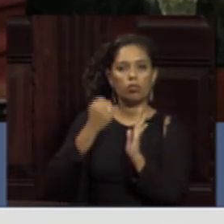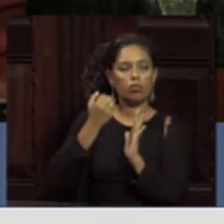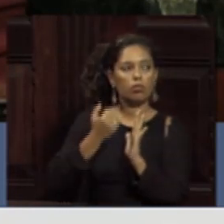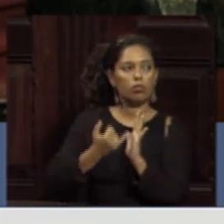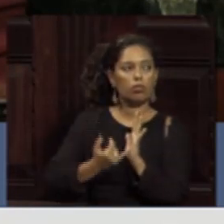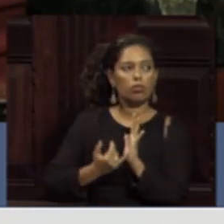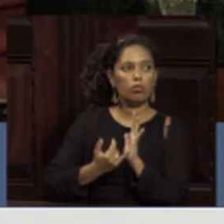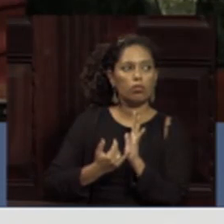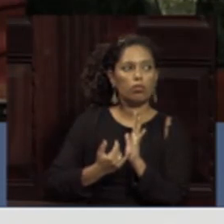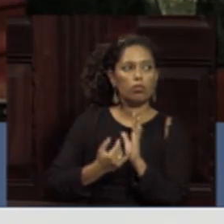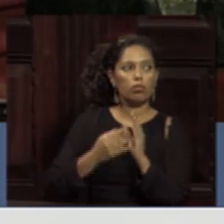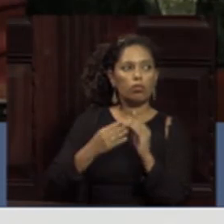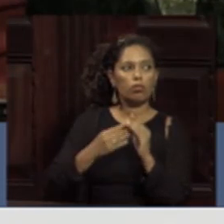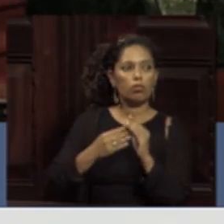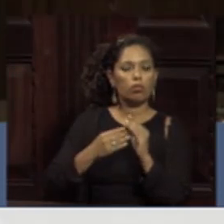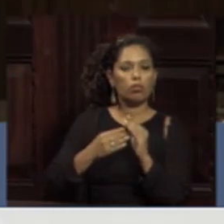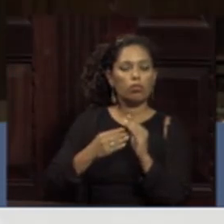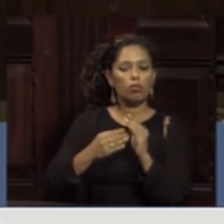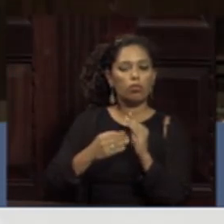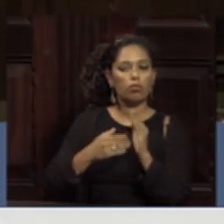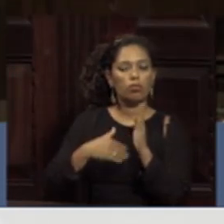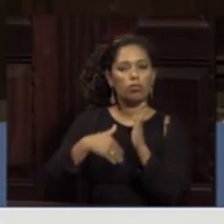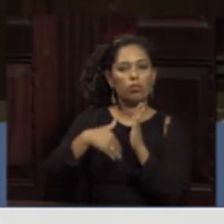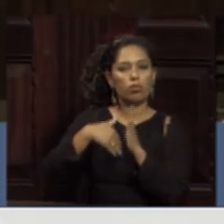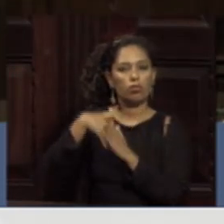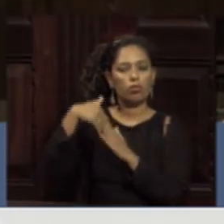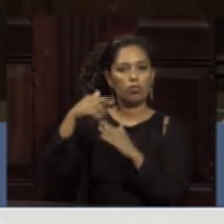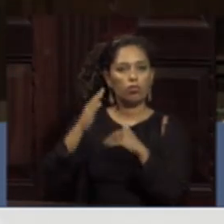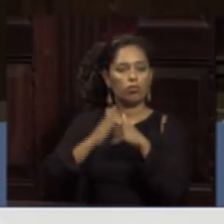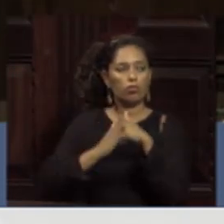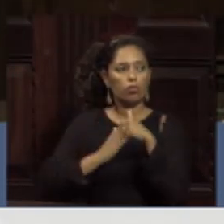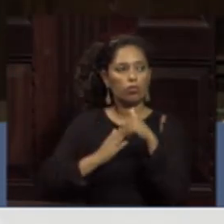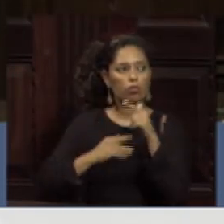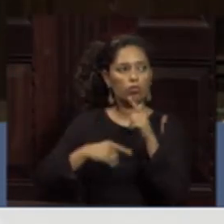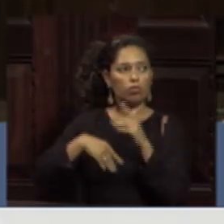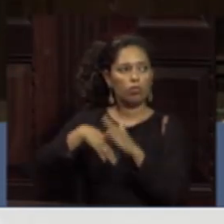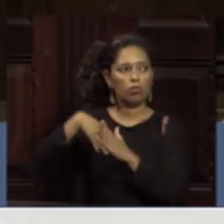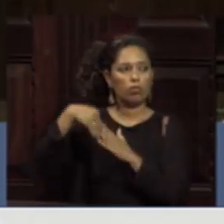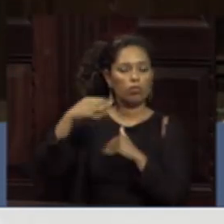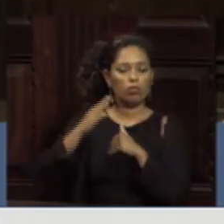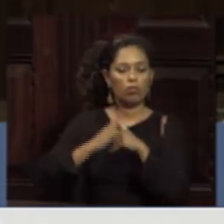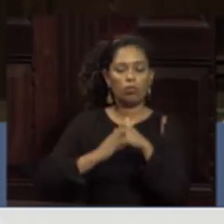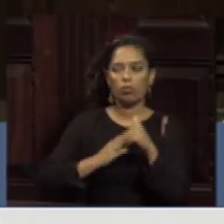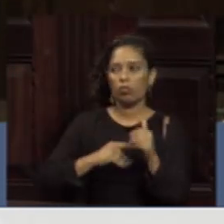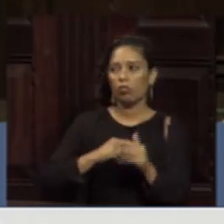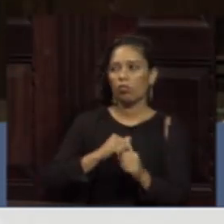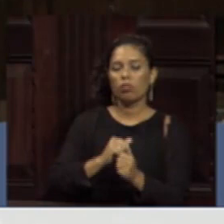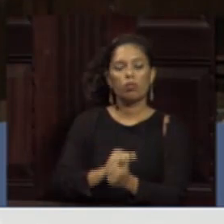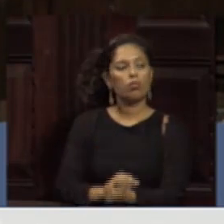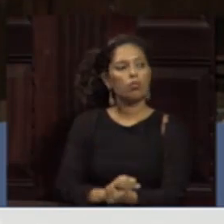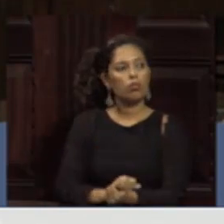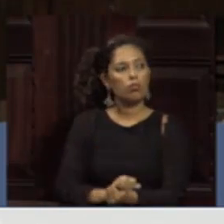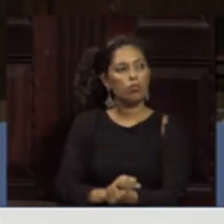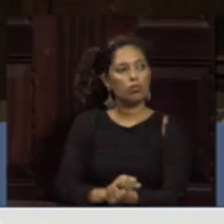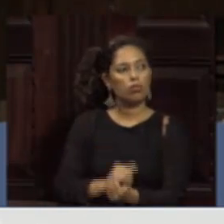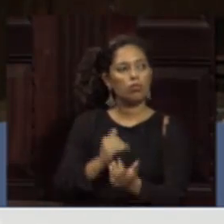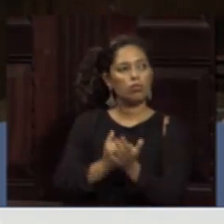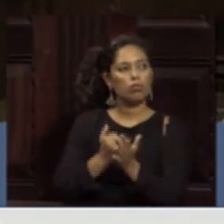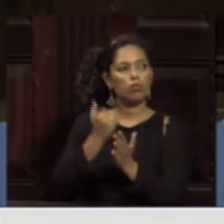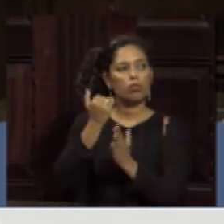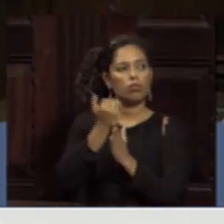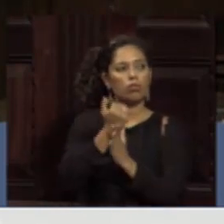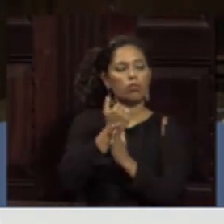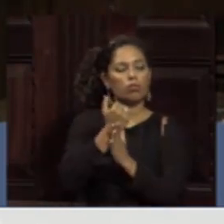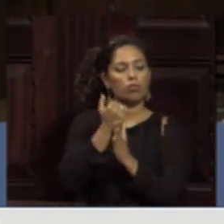categorias profissionais que vou citar, tendo em vista a sanção do projeto